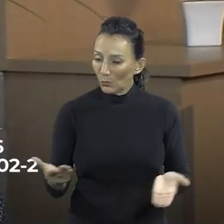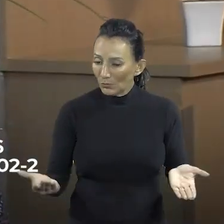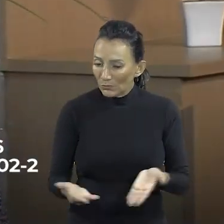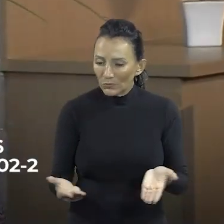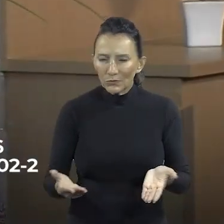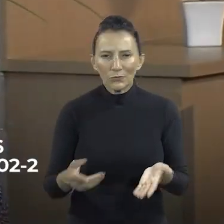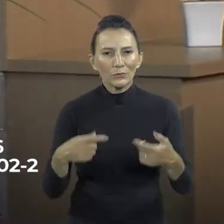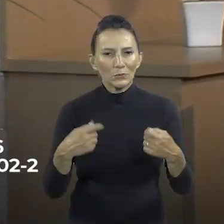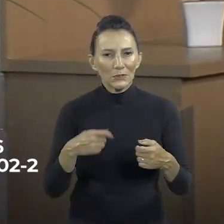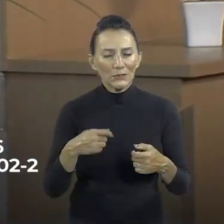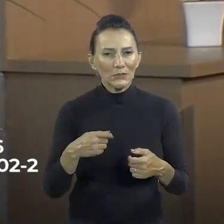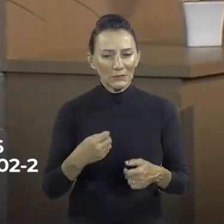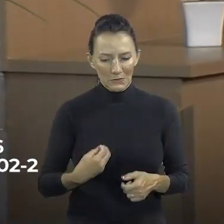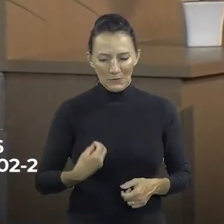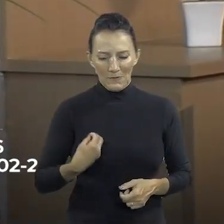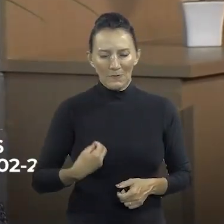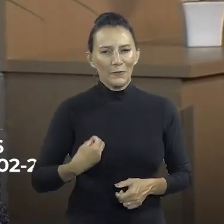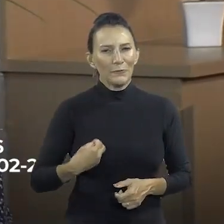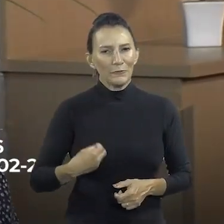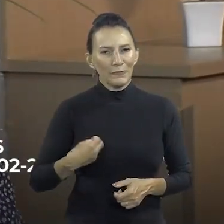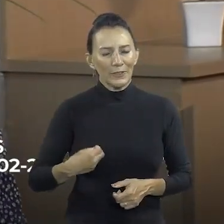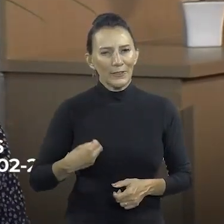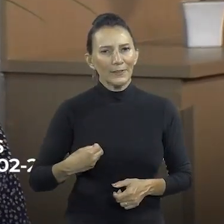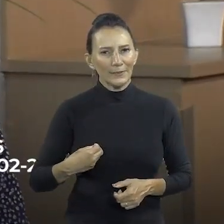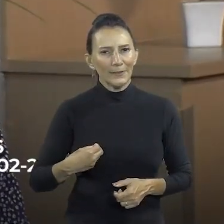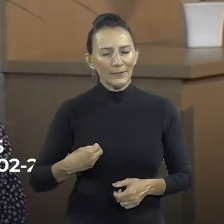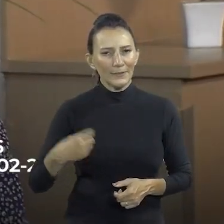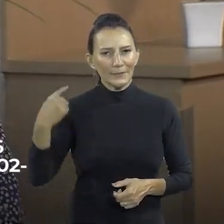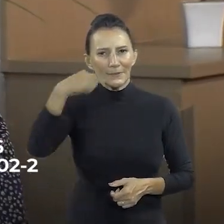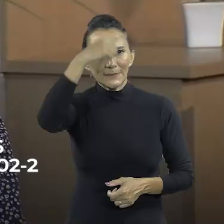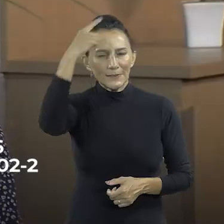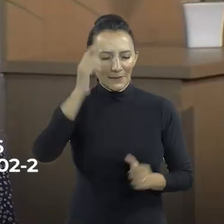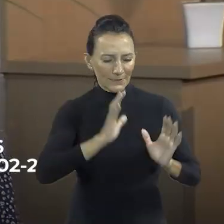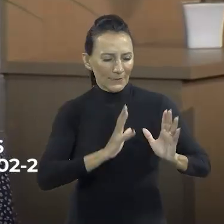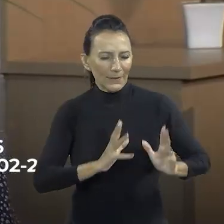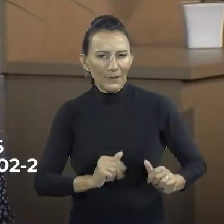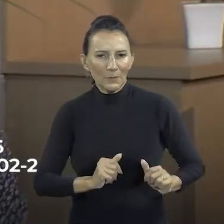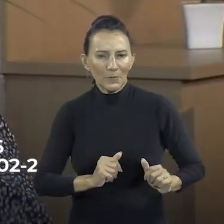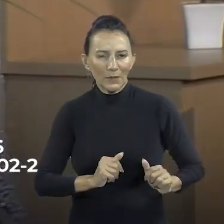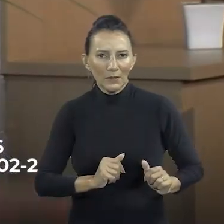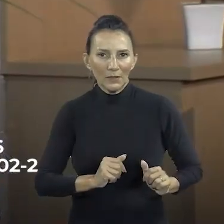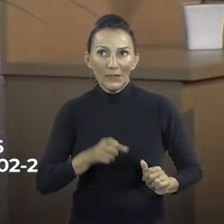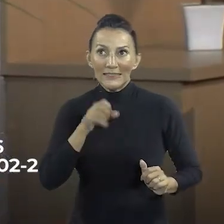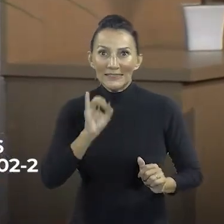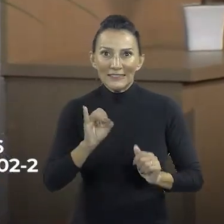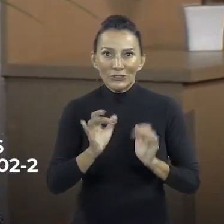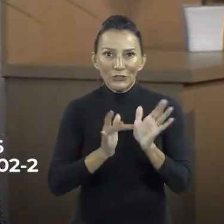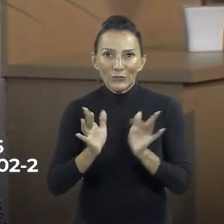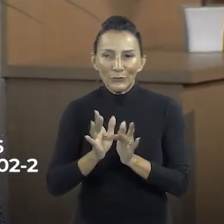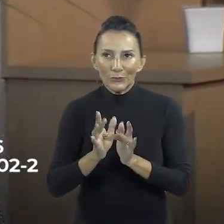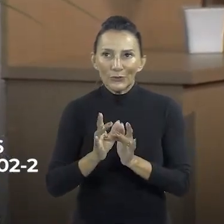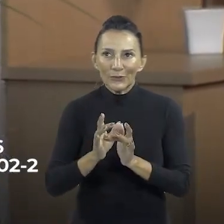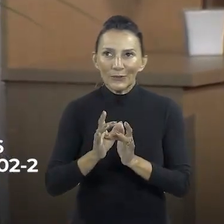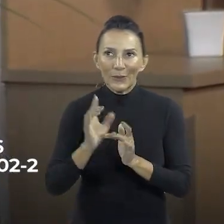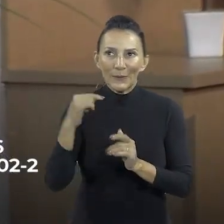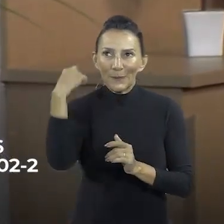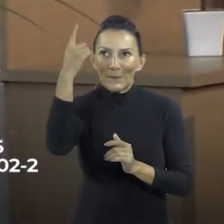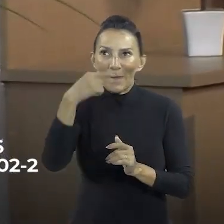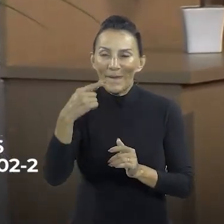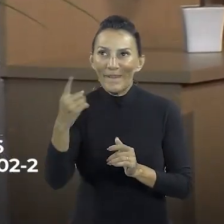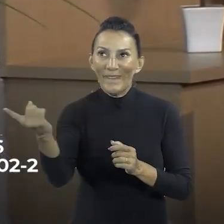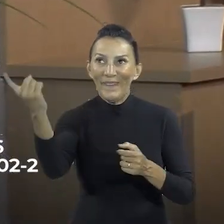hoje como se ele fosse voltar daqui a uma hora, e como também se ele não fosse voltar daqui a uma hora. Quer dizer,